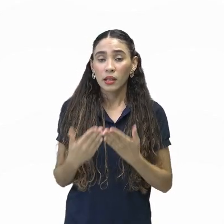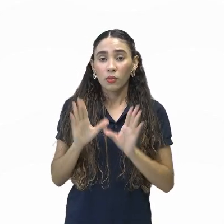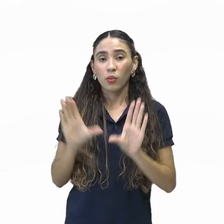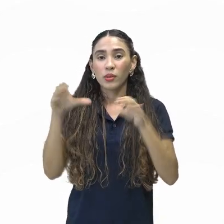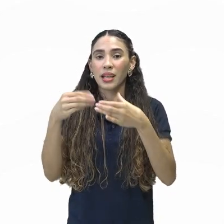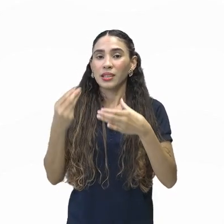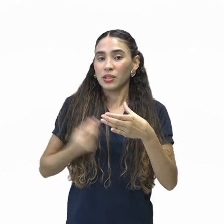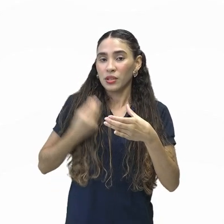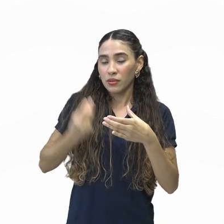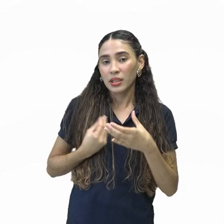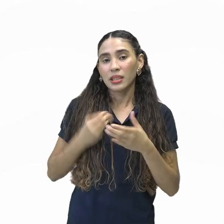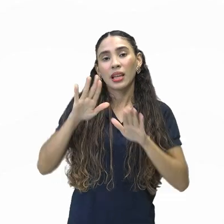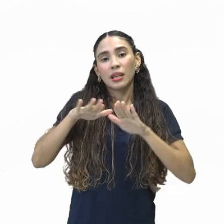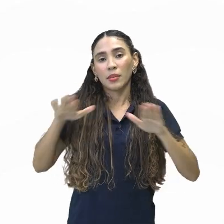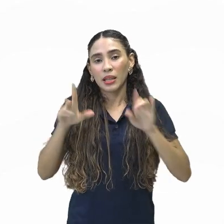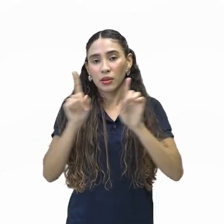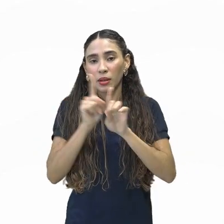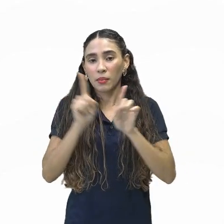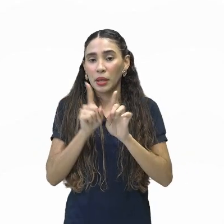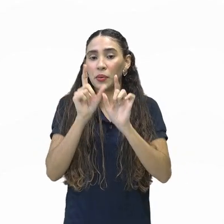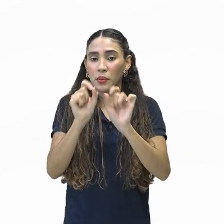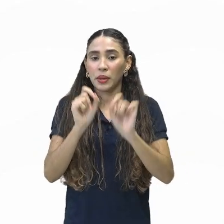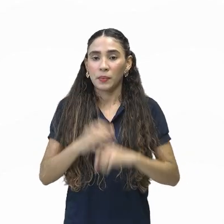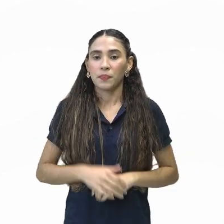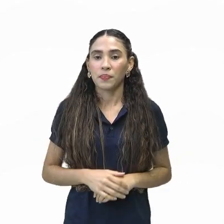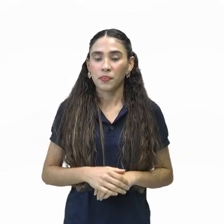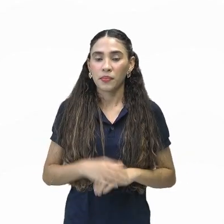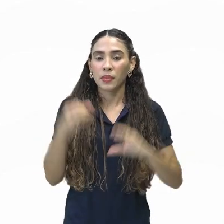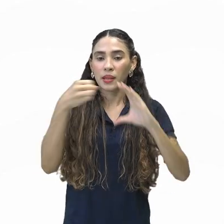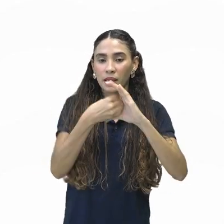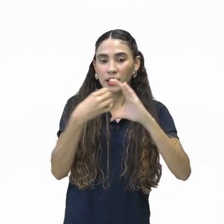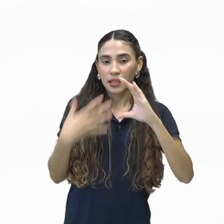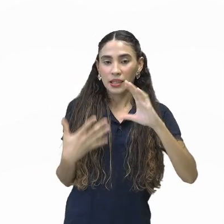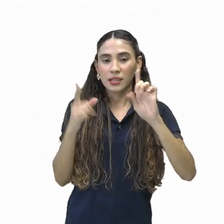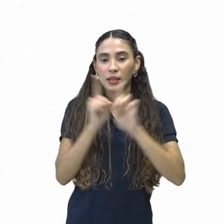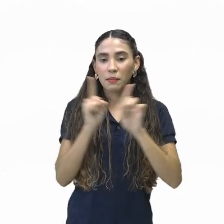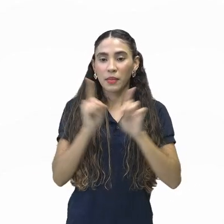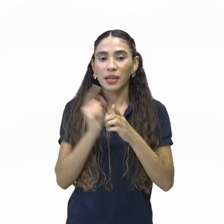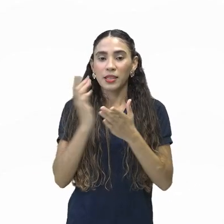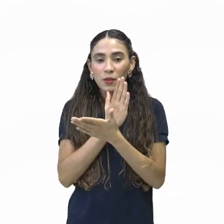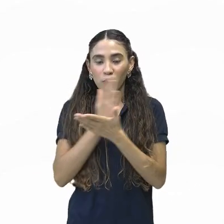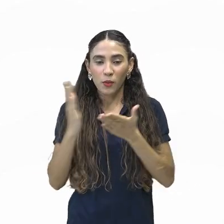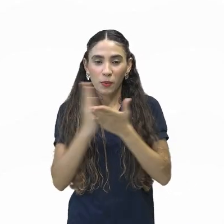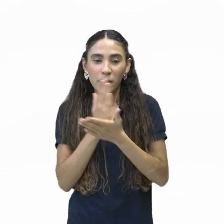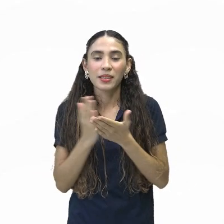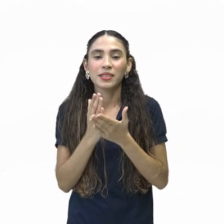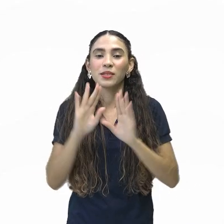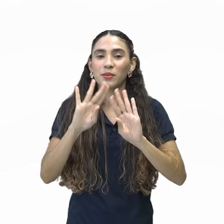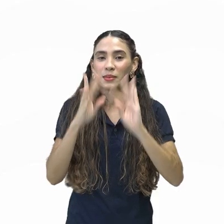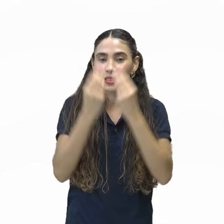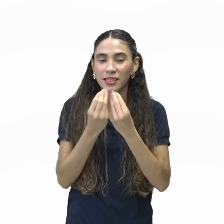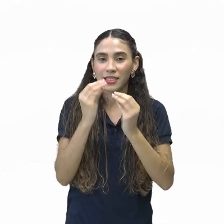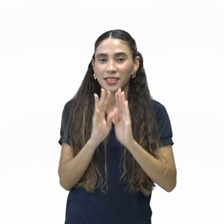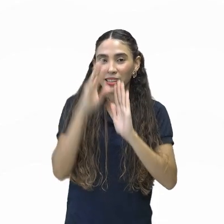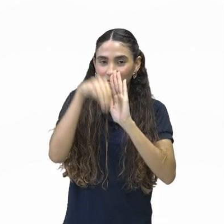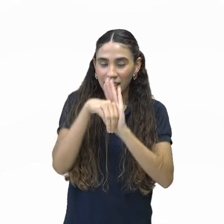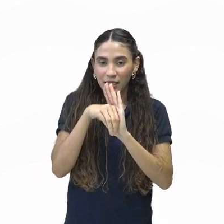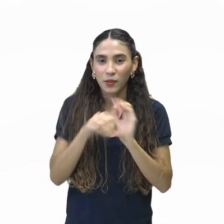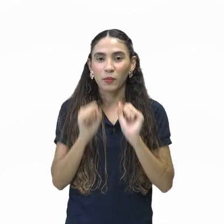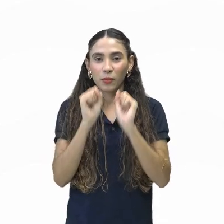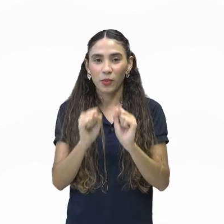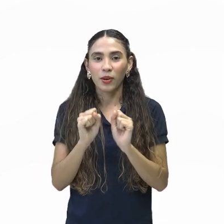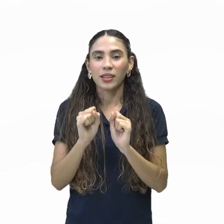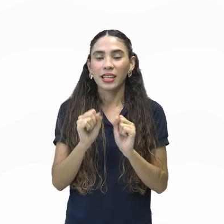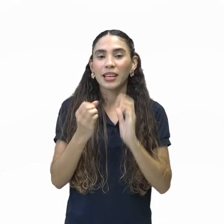indivíduos também, dependendo da característica de algumas substâncias presentes dentro dele, eles